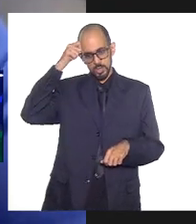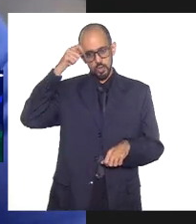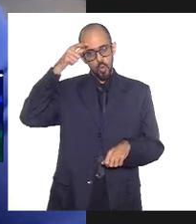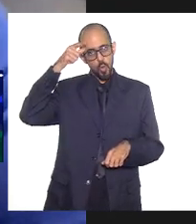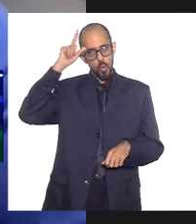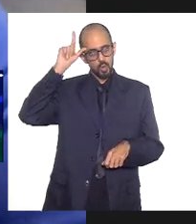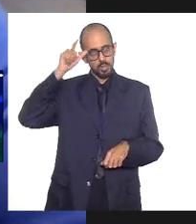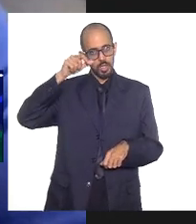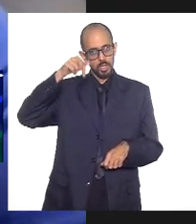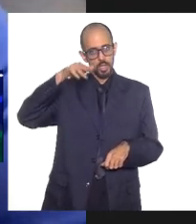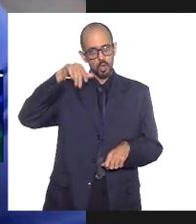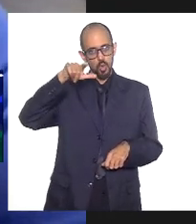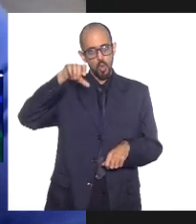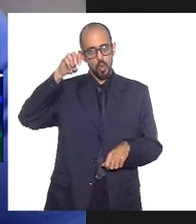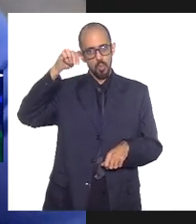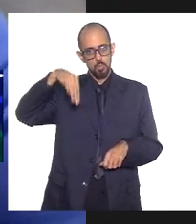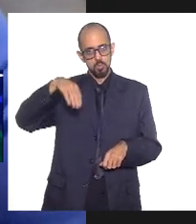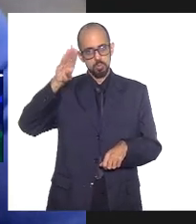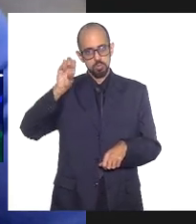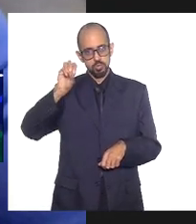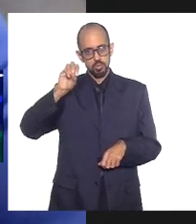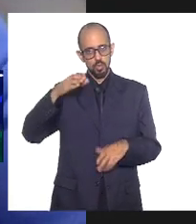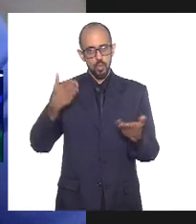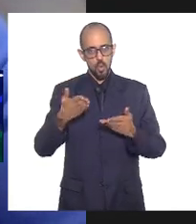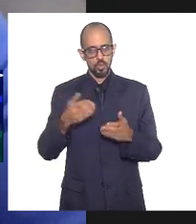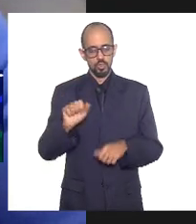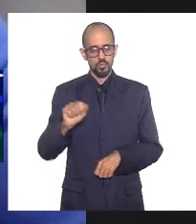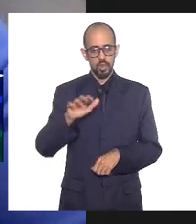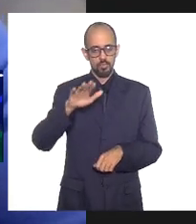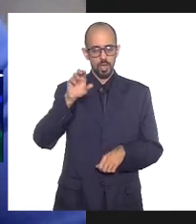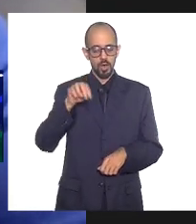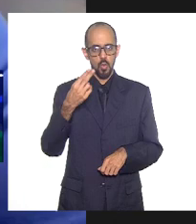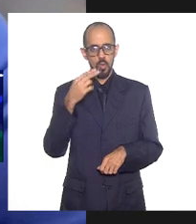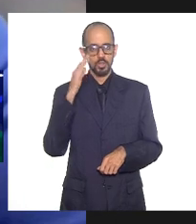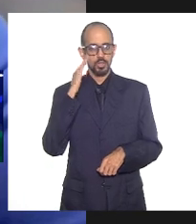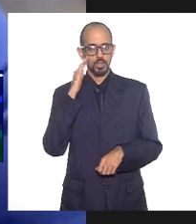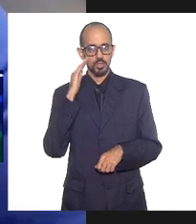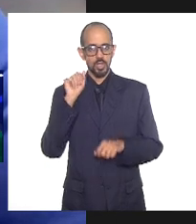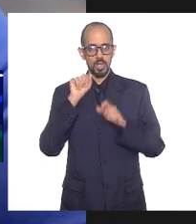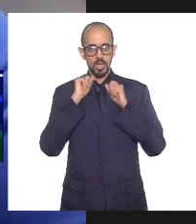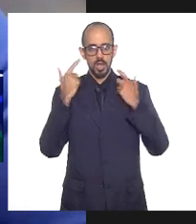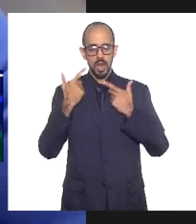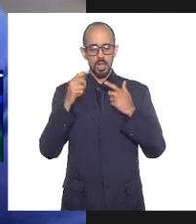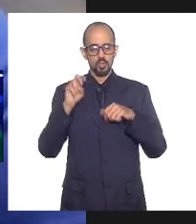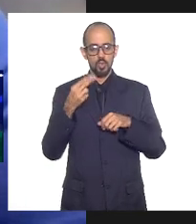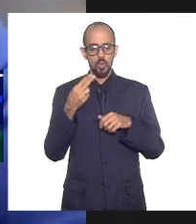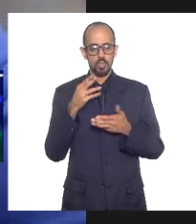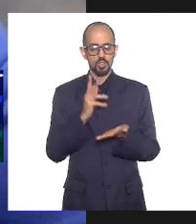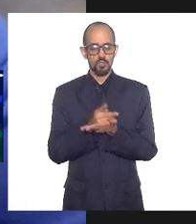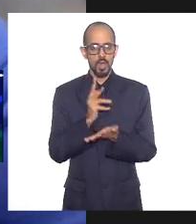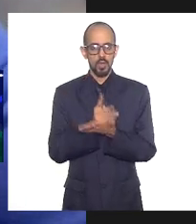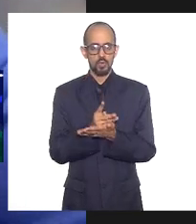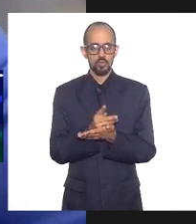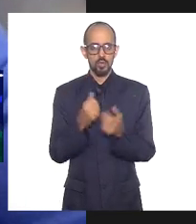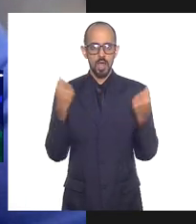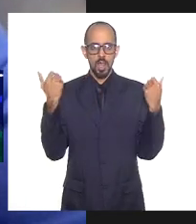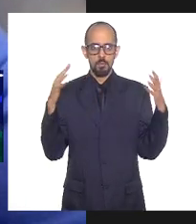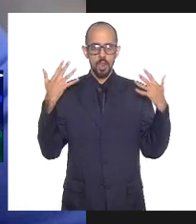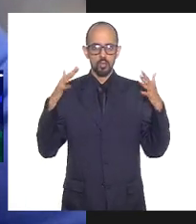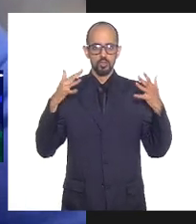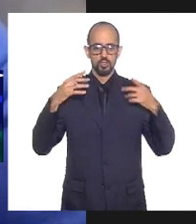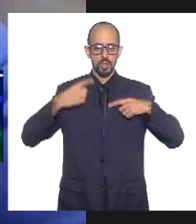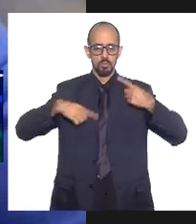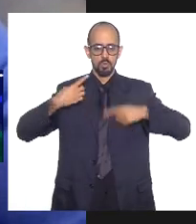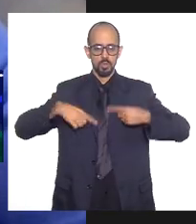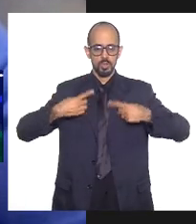uma realidade. Ou entendamos isso enquanto casa legislativa, ou vamos continuar aplaudindo política